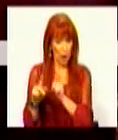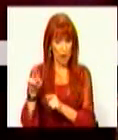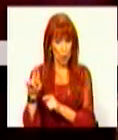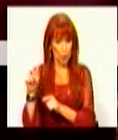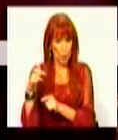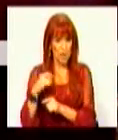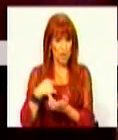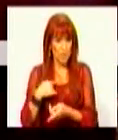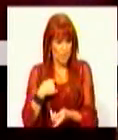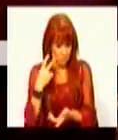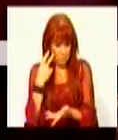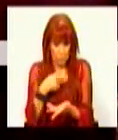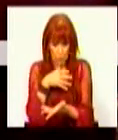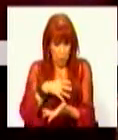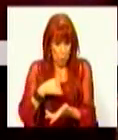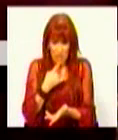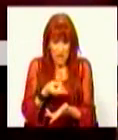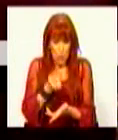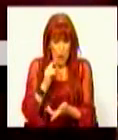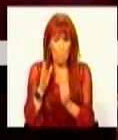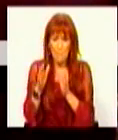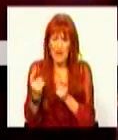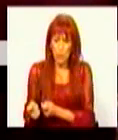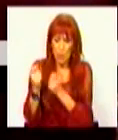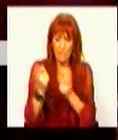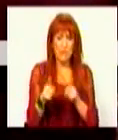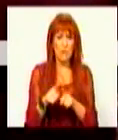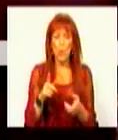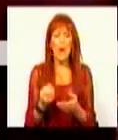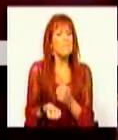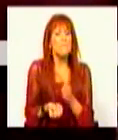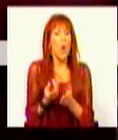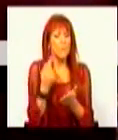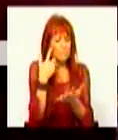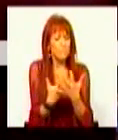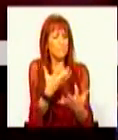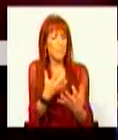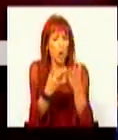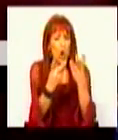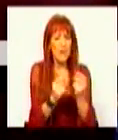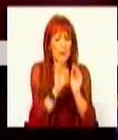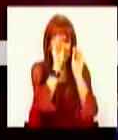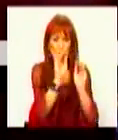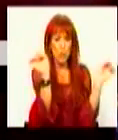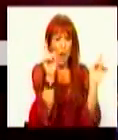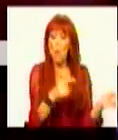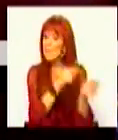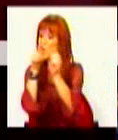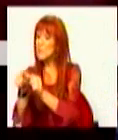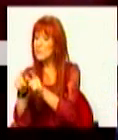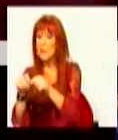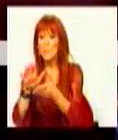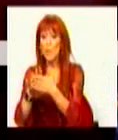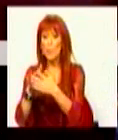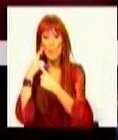não sou eu que o estou a dizer. Portanto, há uma parte deste investimento que não aparece visível no orçamento da educação, mas que está na contrapartida